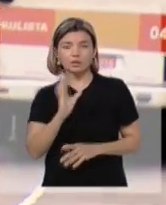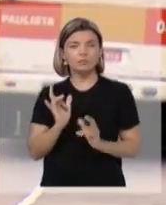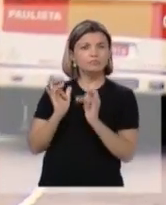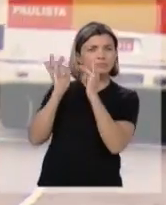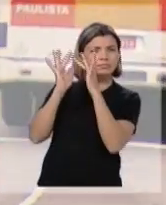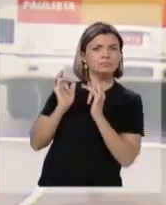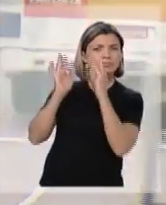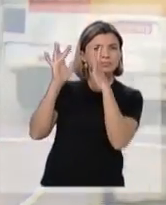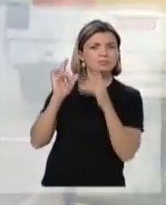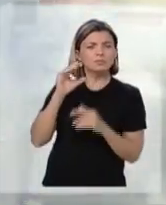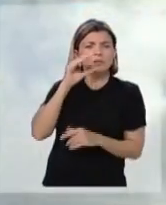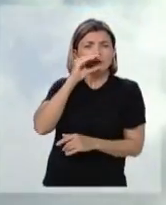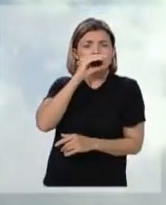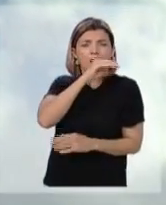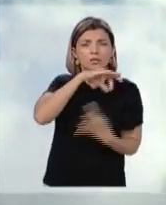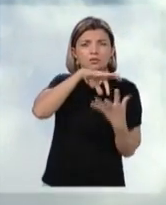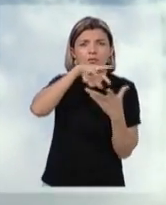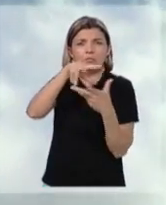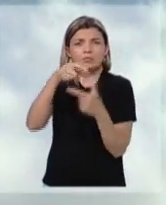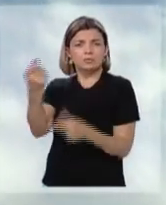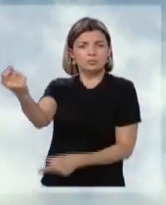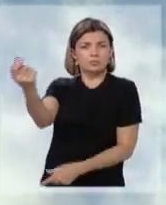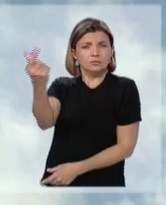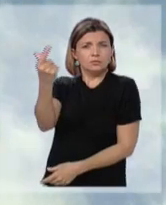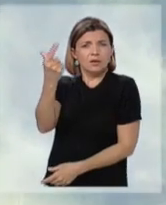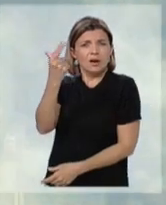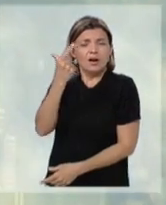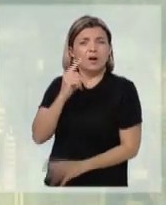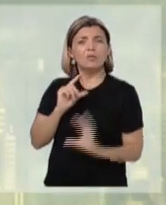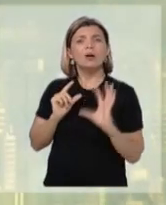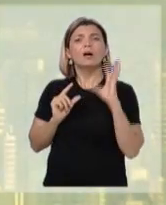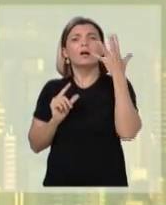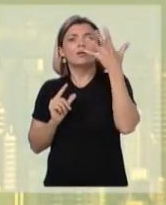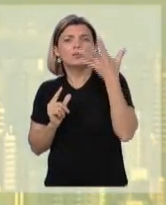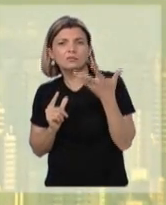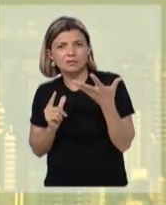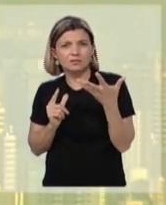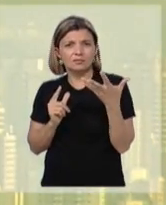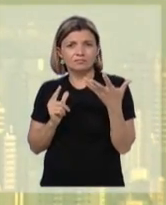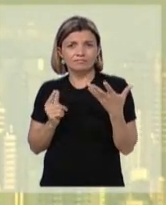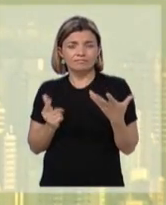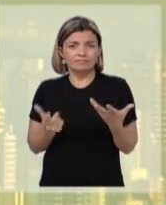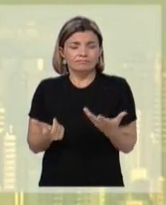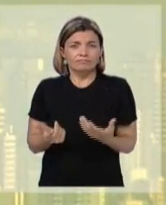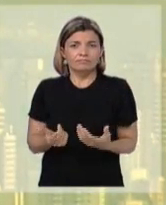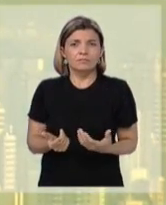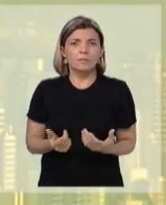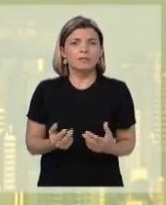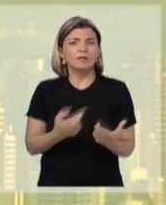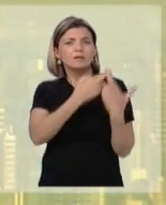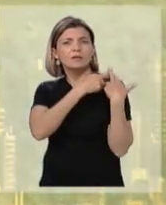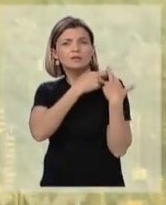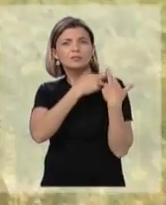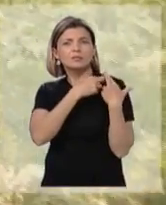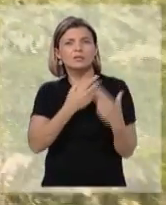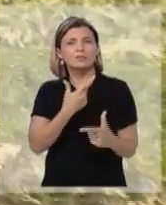gases intensifica o efeito estufa, que no último século tem causado um rápido aquecimento global,